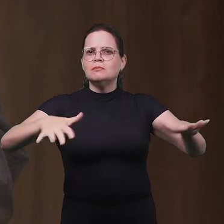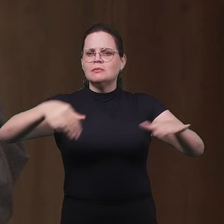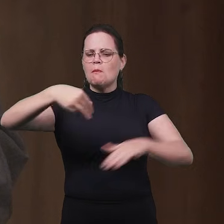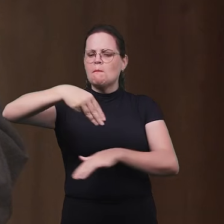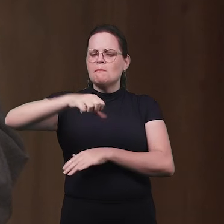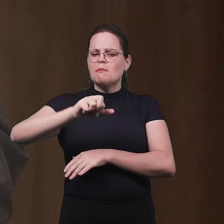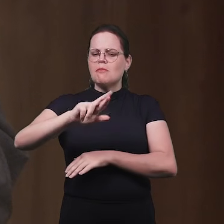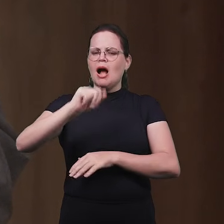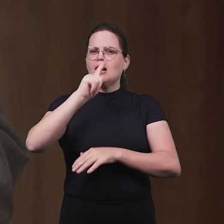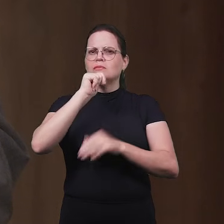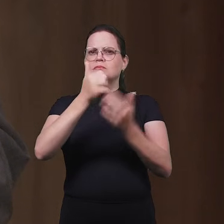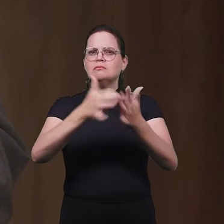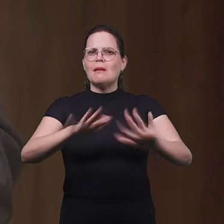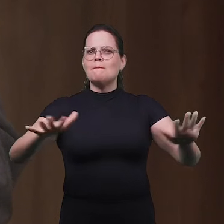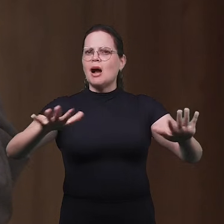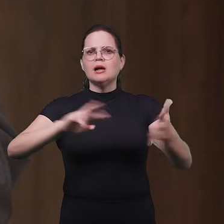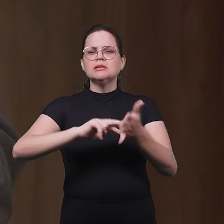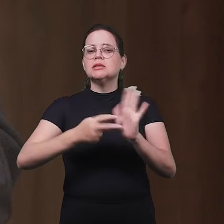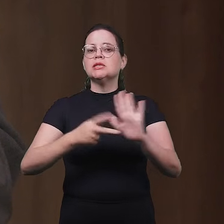o mar?